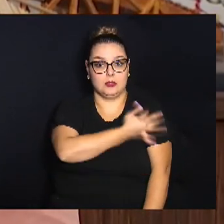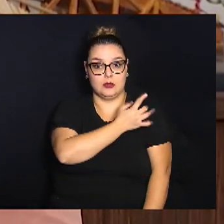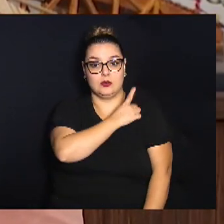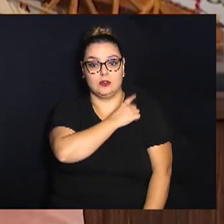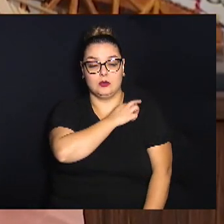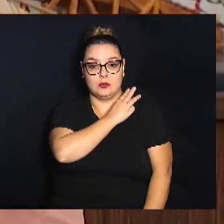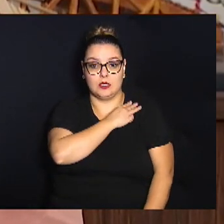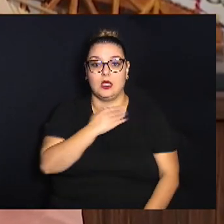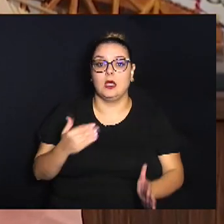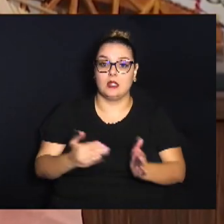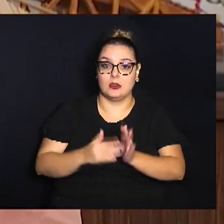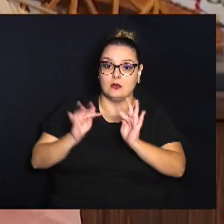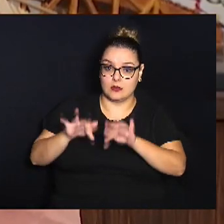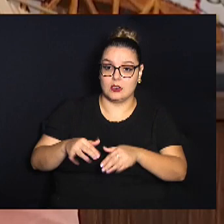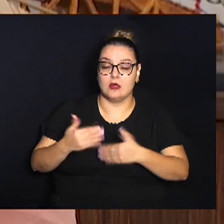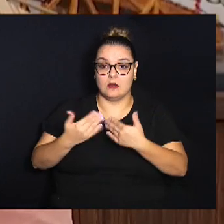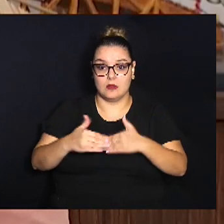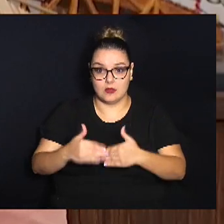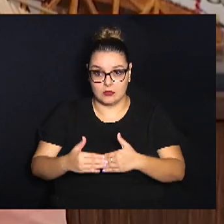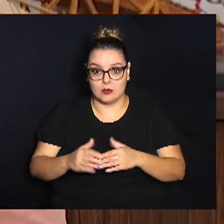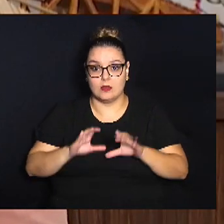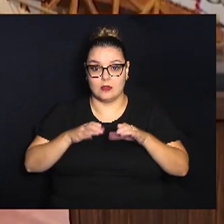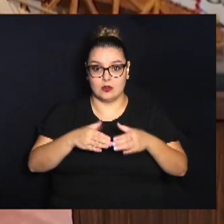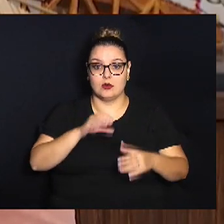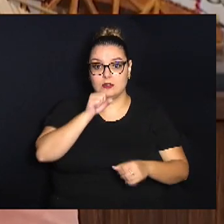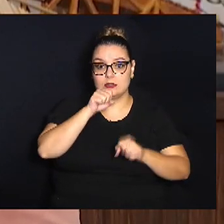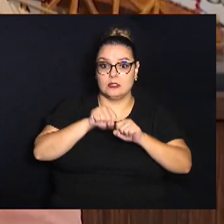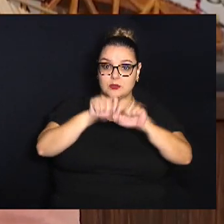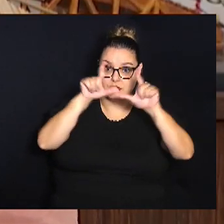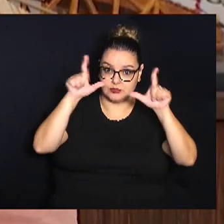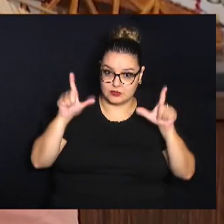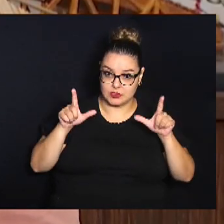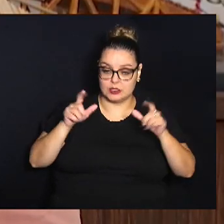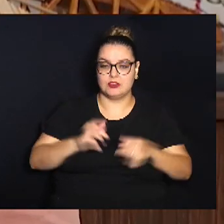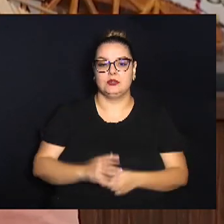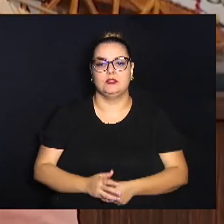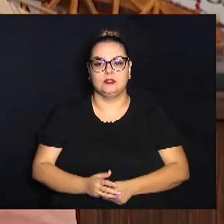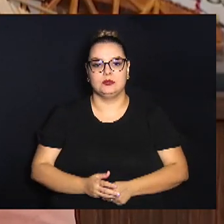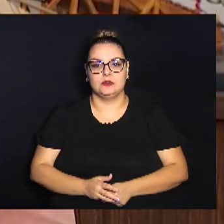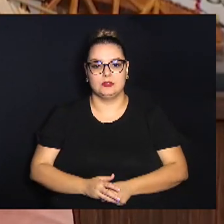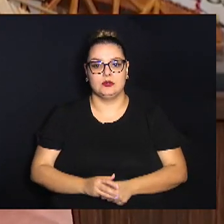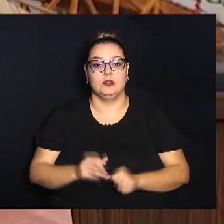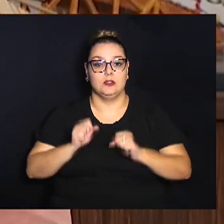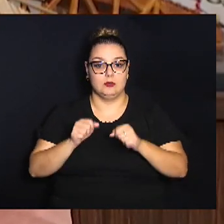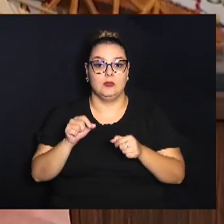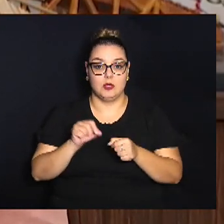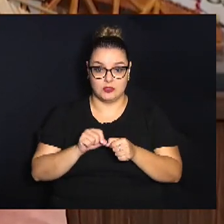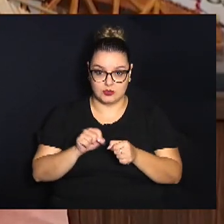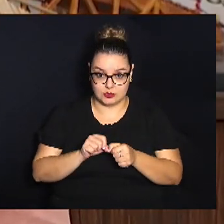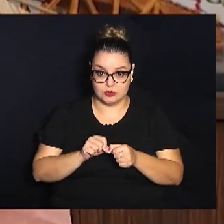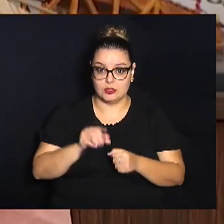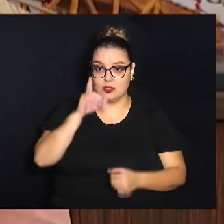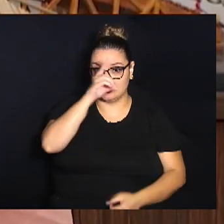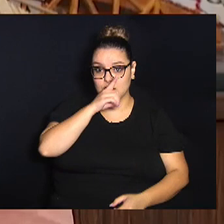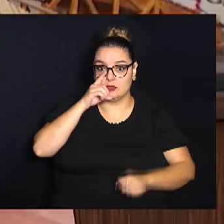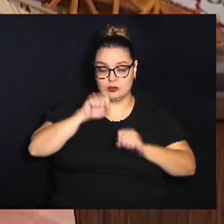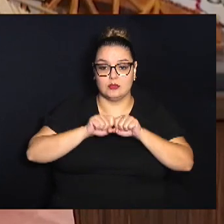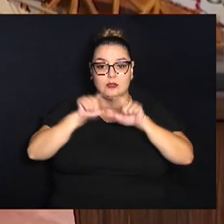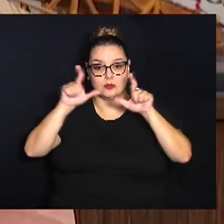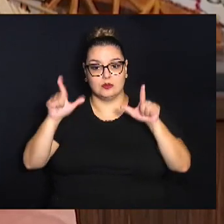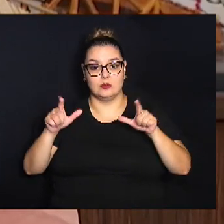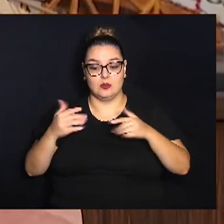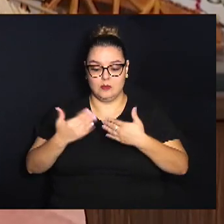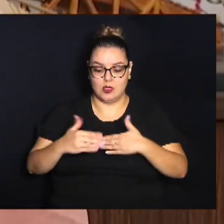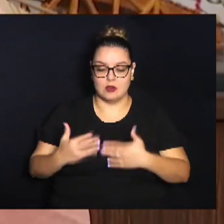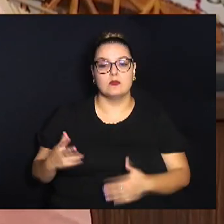final, eles fazem a prova em equipe no sábado de manhã e eles podem fazer no domingo de manhã uma prova